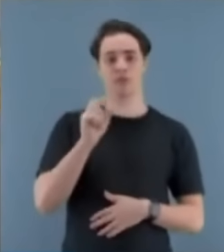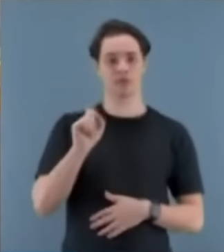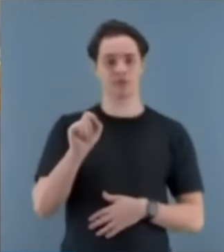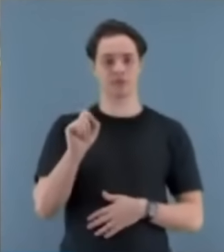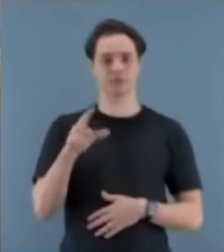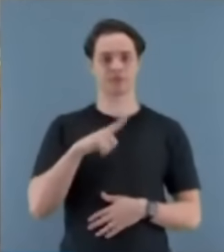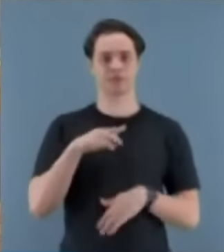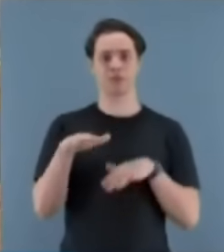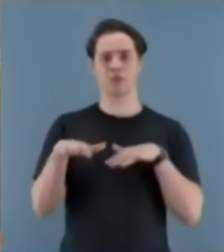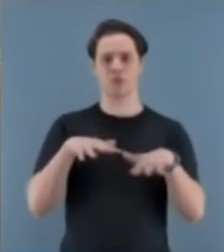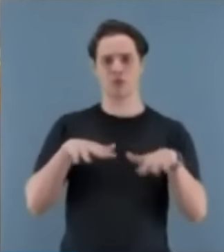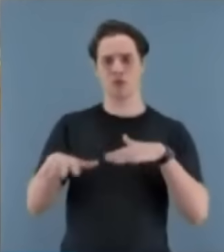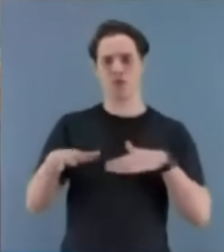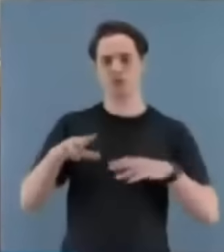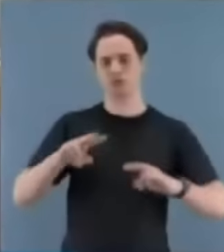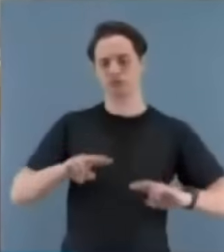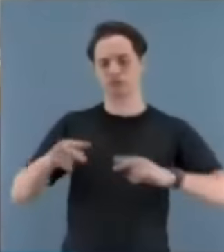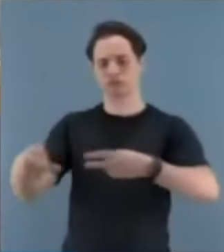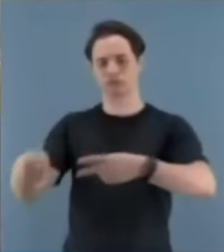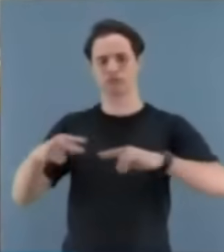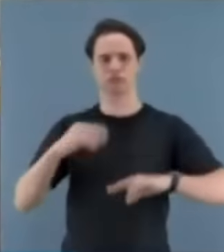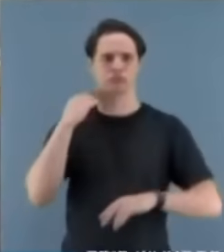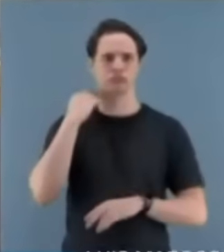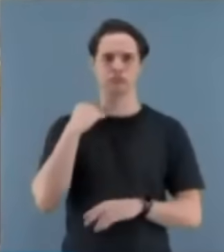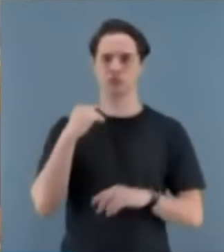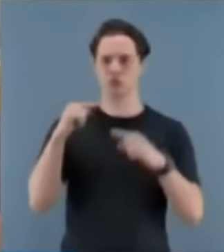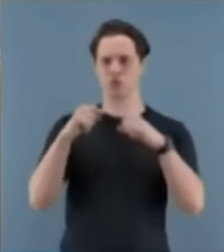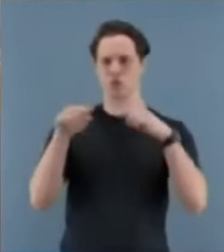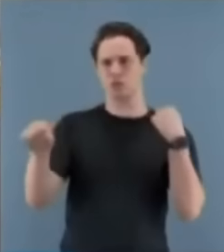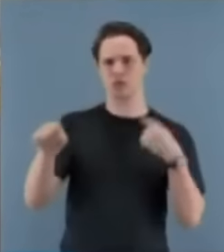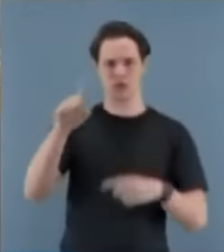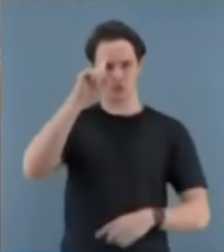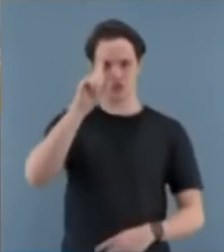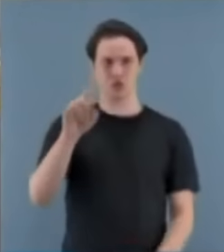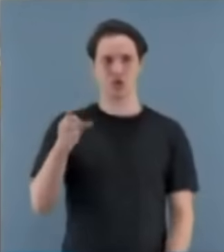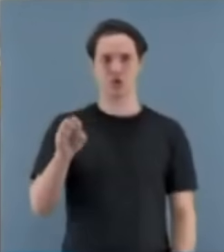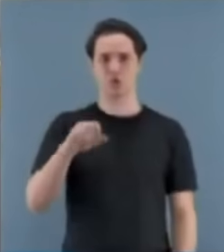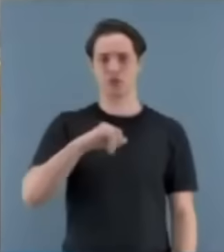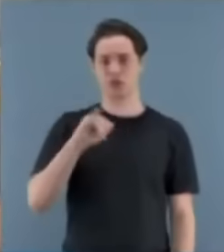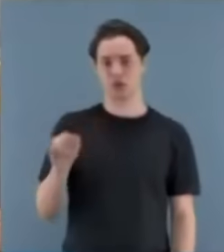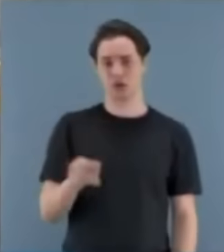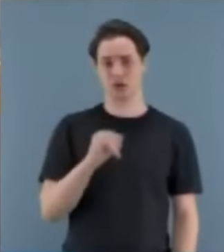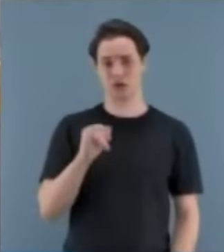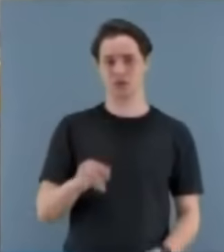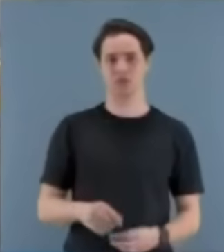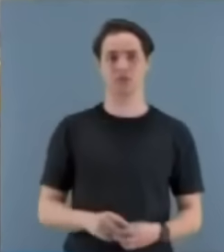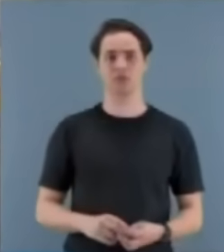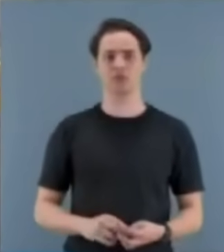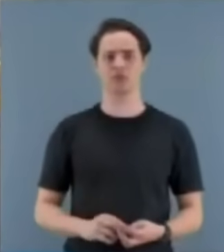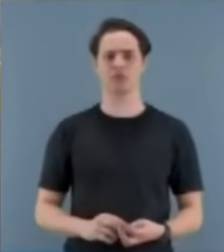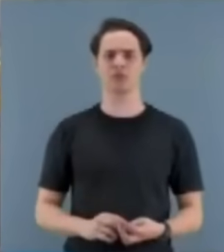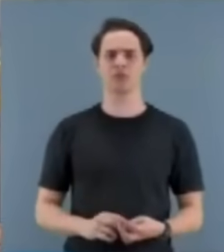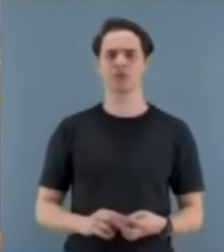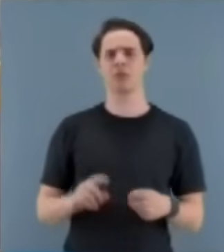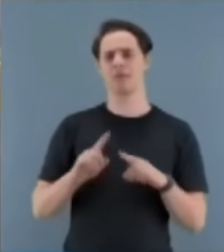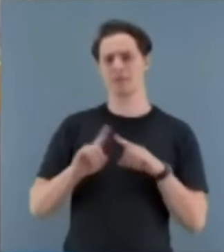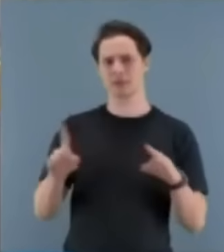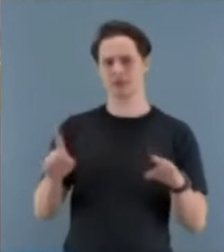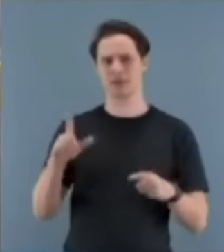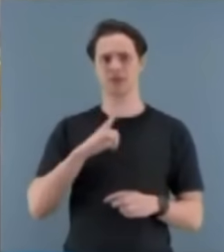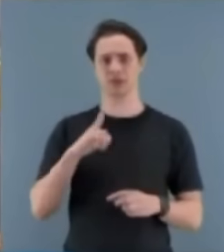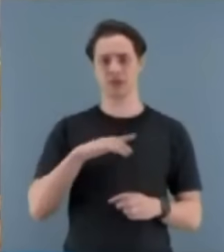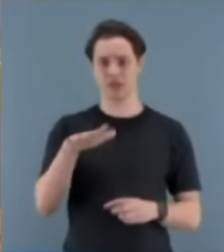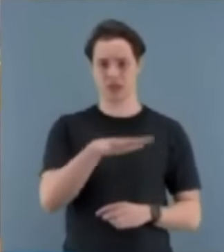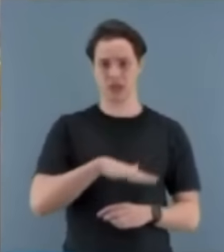a movimentação bancária ela não tem relação com o 8 de janeiro, mas existe um fenômeno em